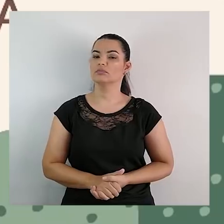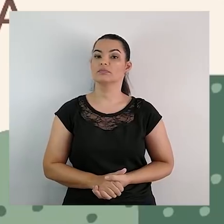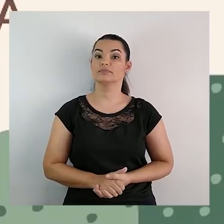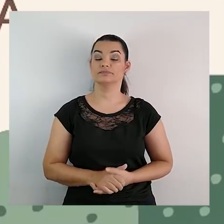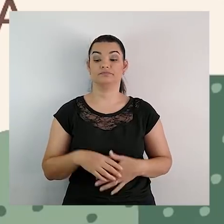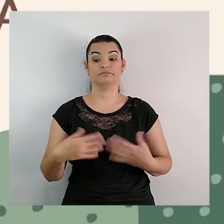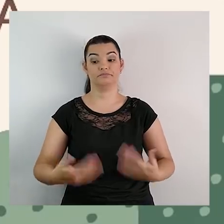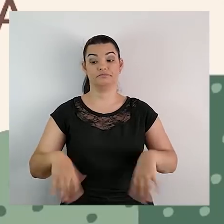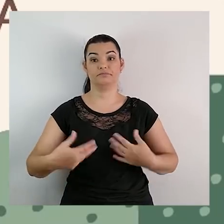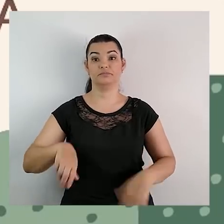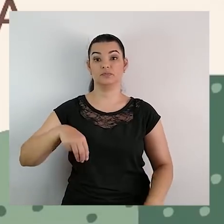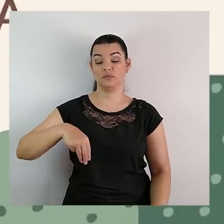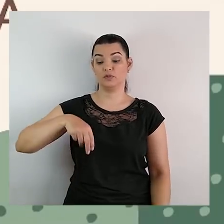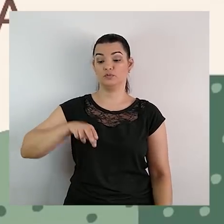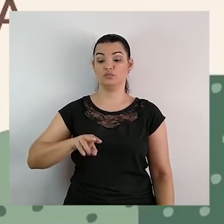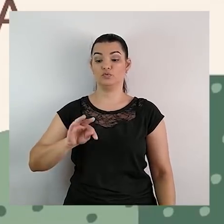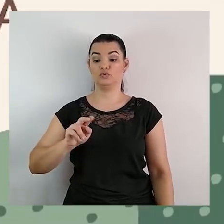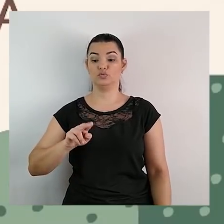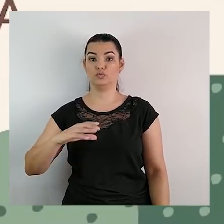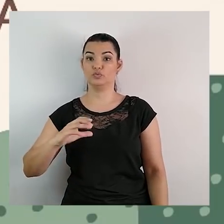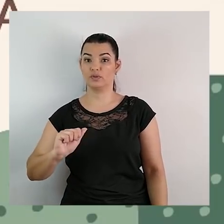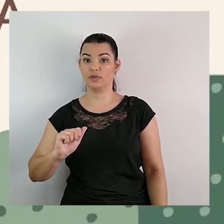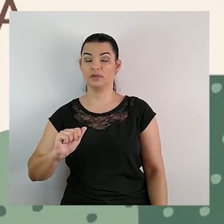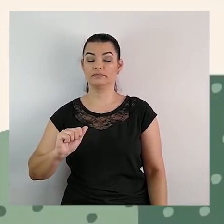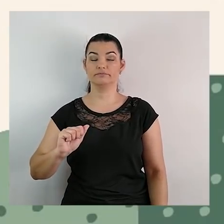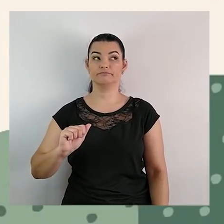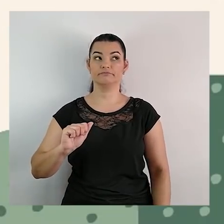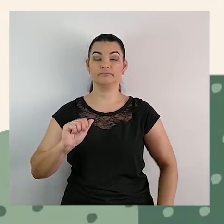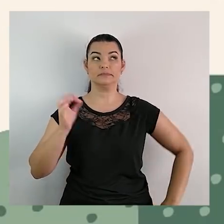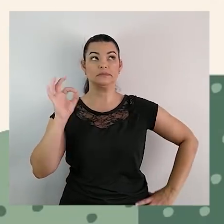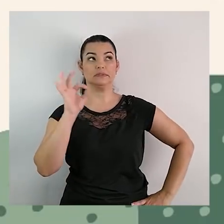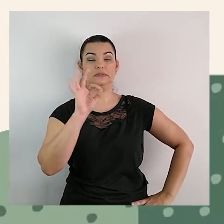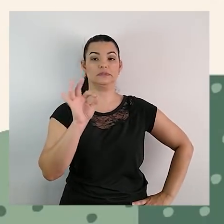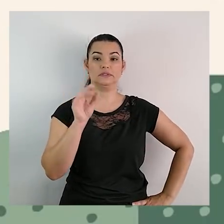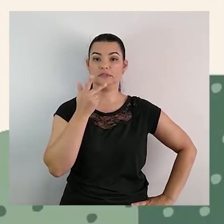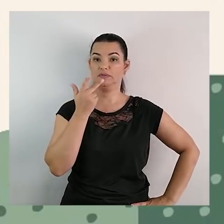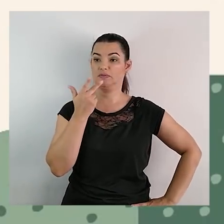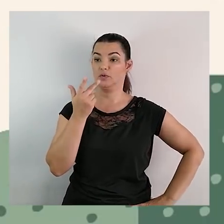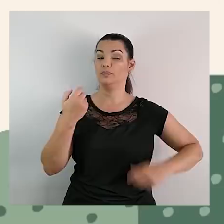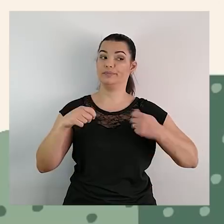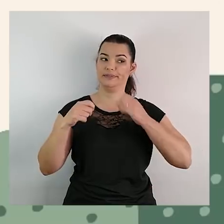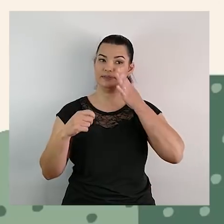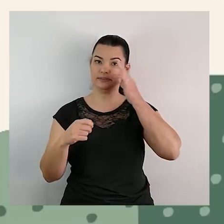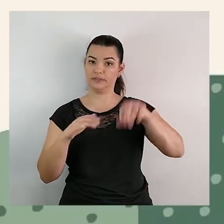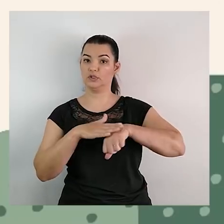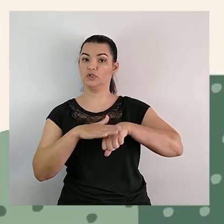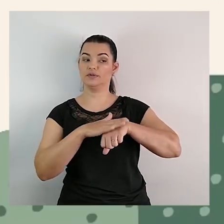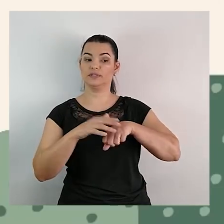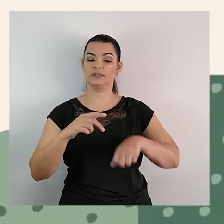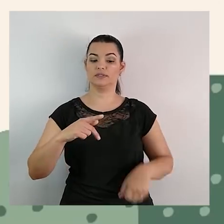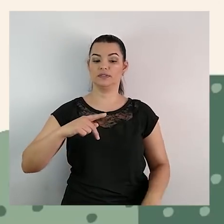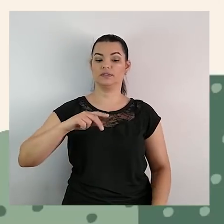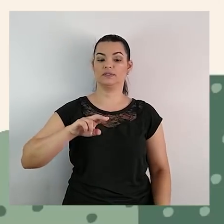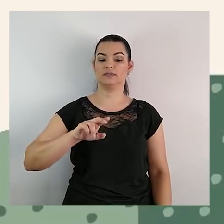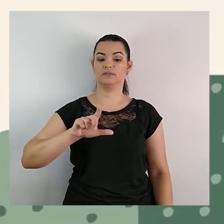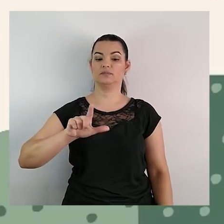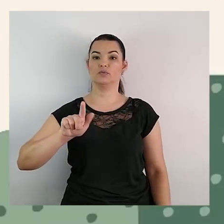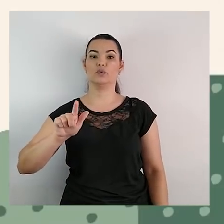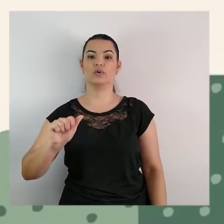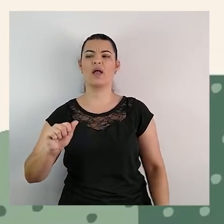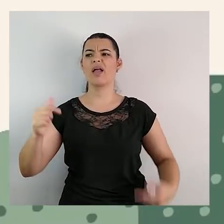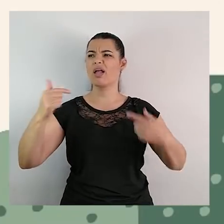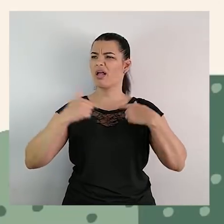Zumbiu a mutuca. Temos de ouvir a pulga. Meu cardápio